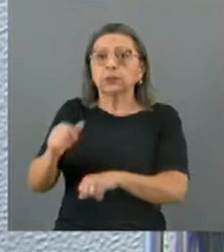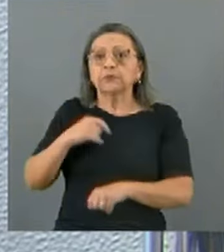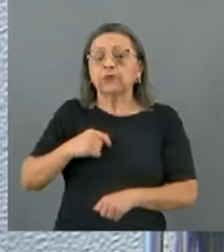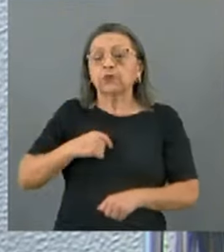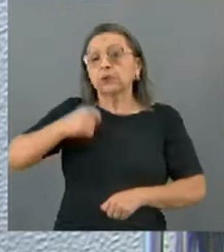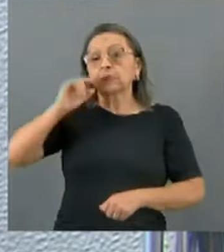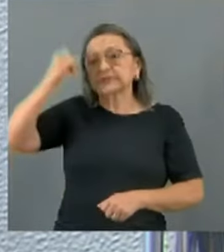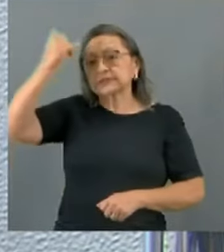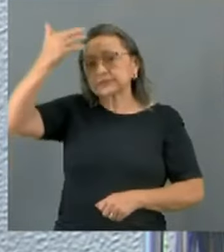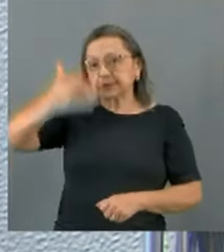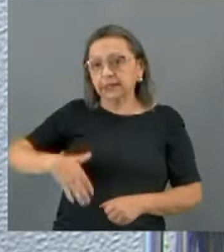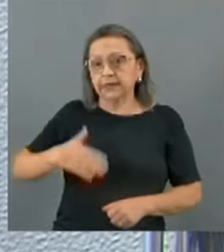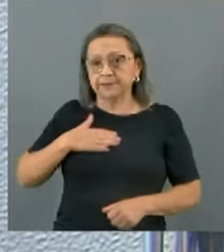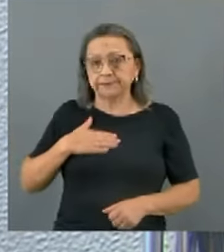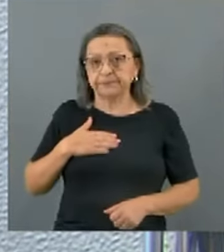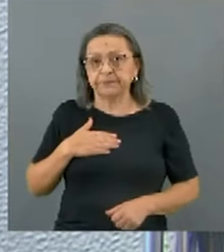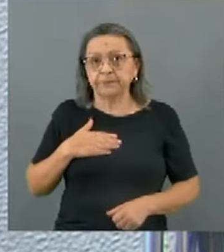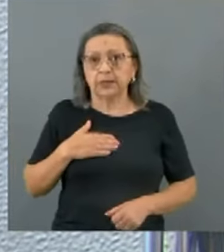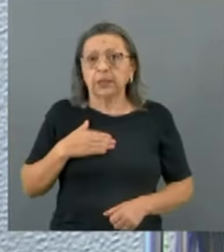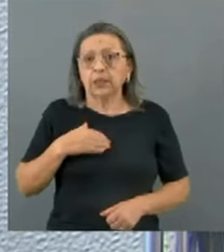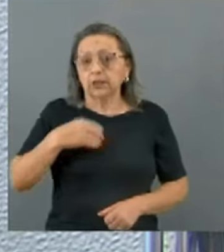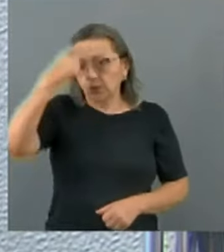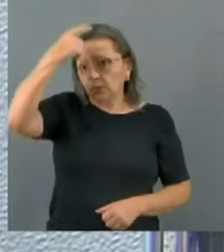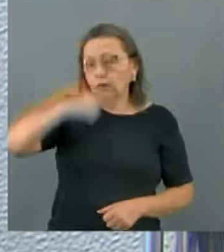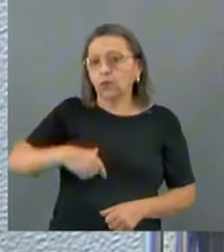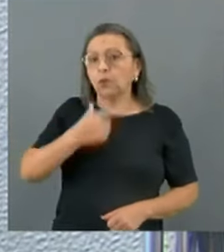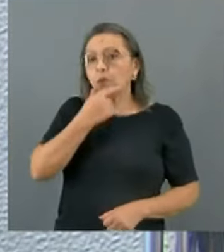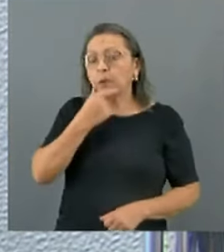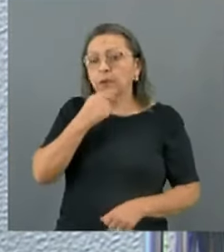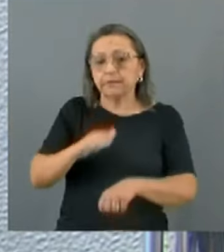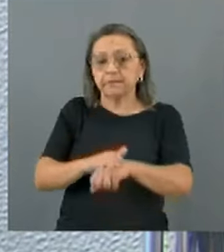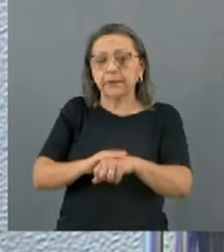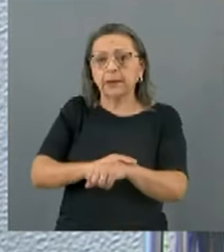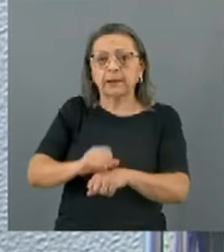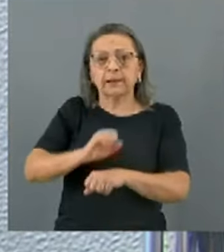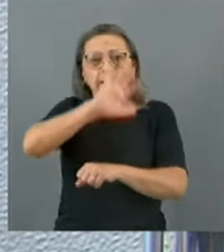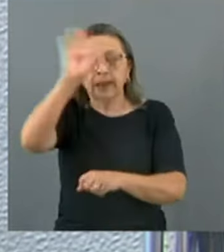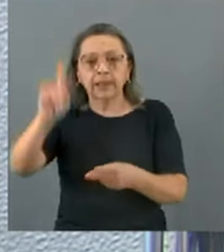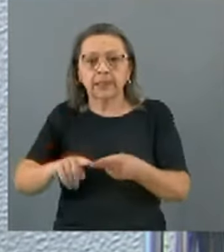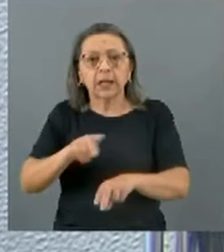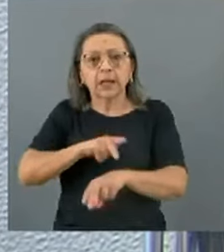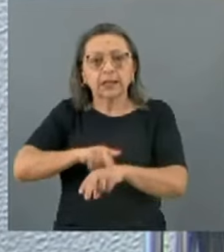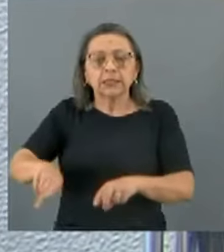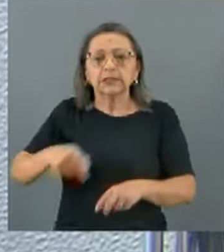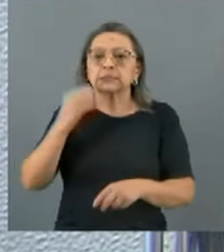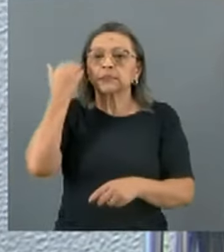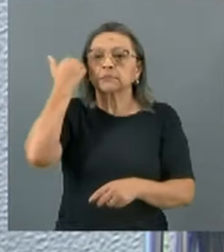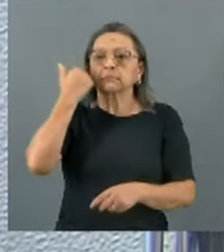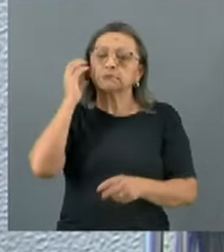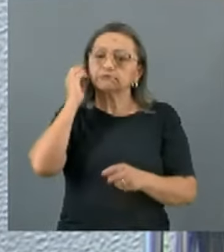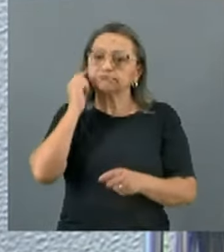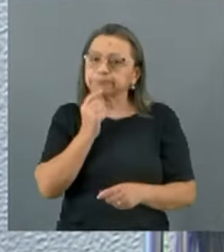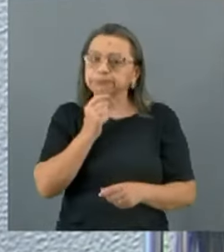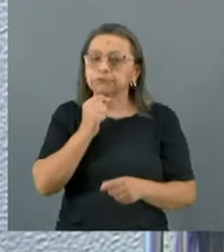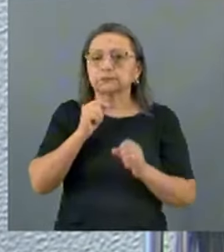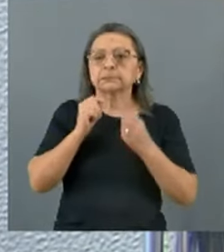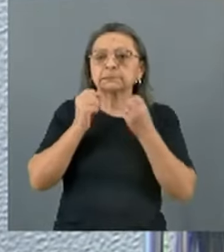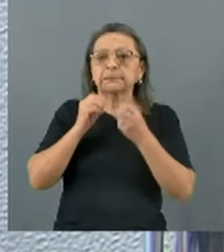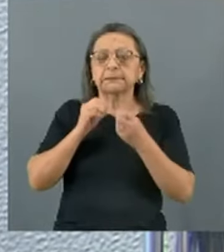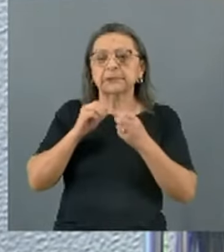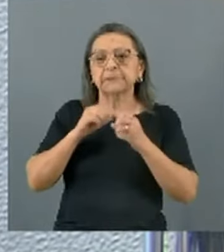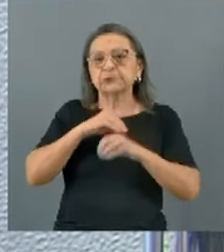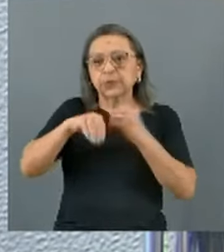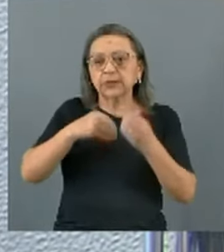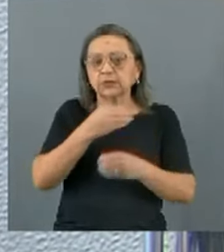a minha autodescrição. Eu sou um homem de pele clara, pele lisa, barba bem baixinha, grisalha, estou com óculos